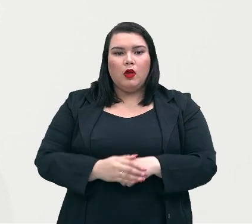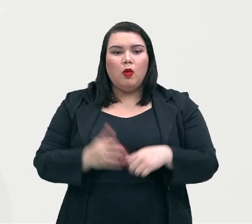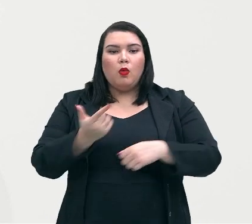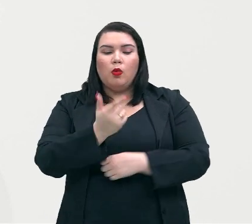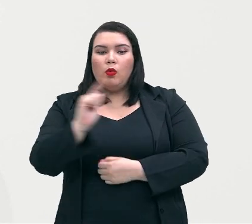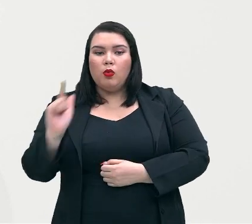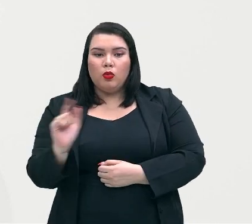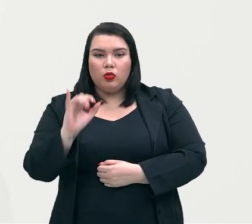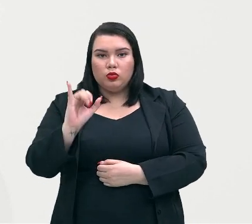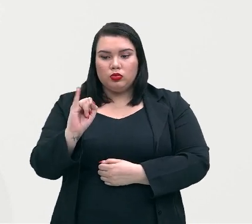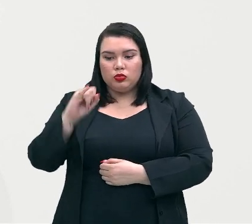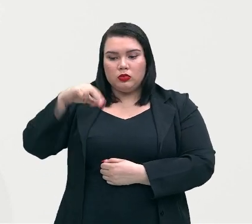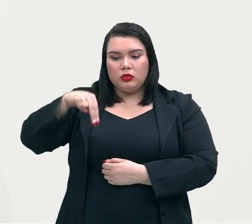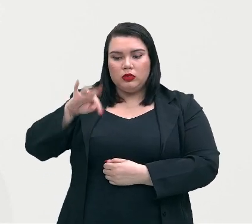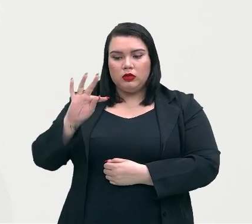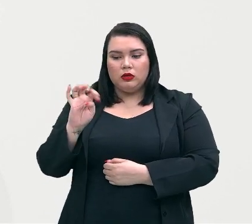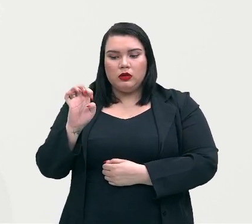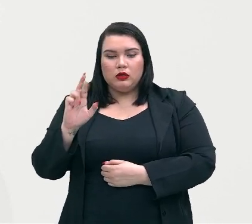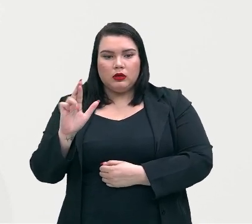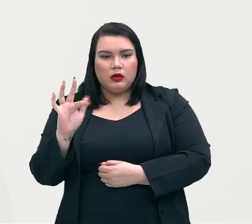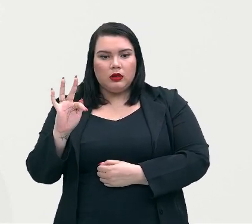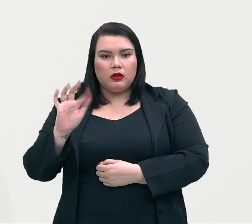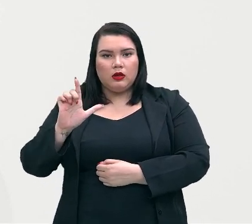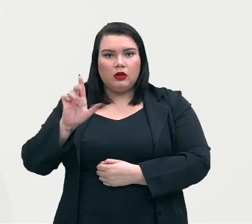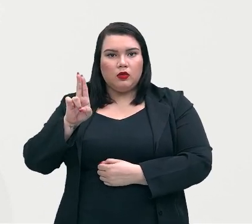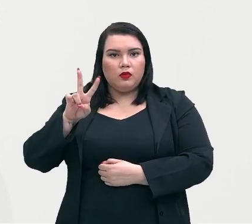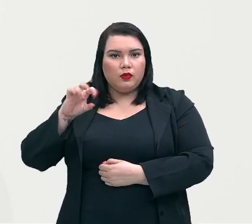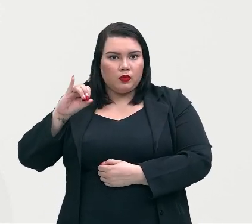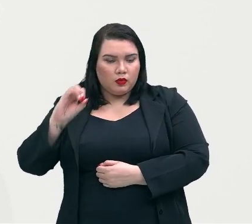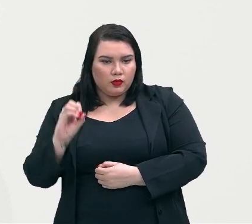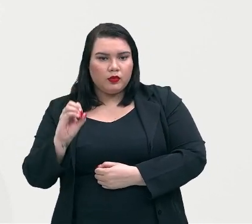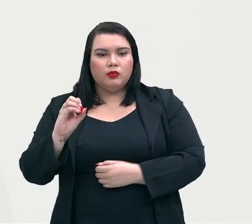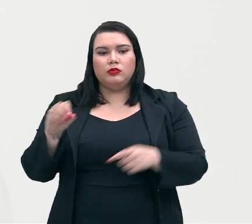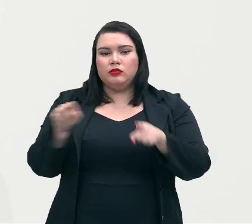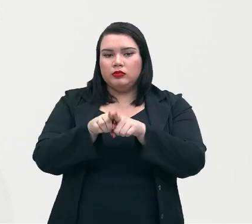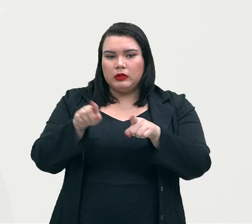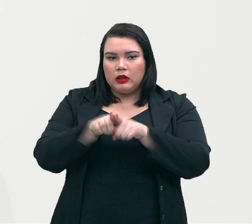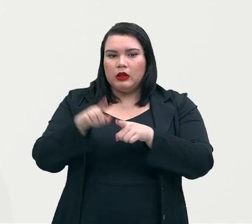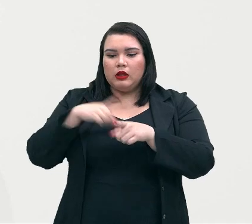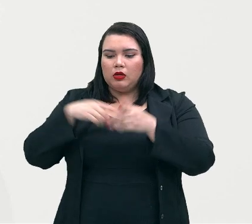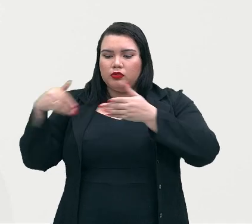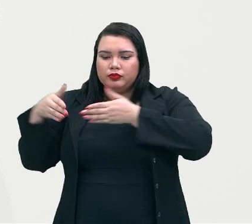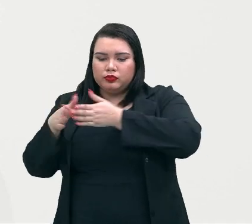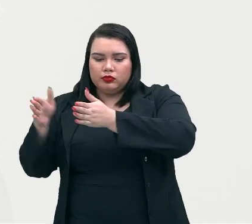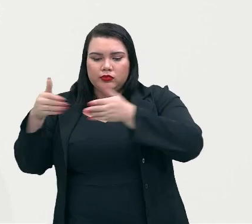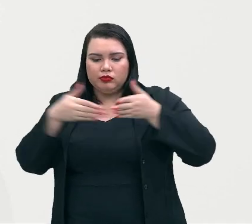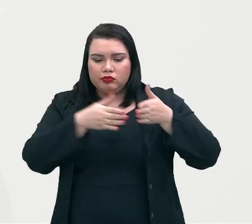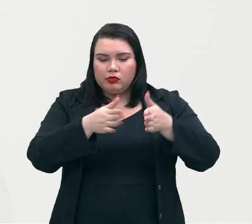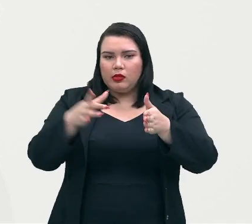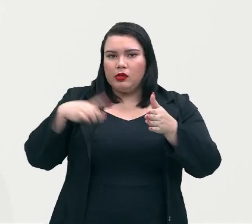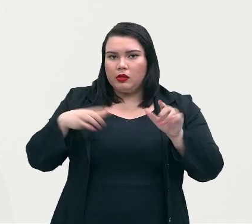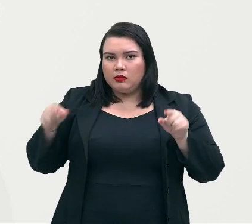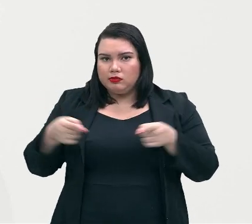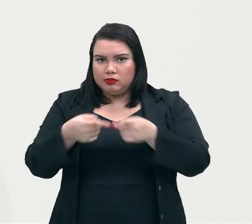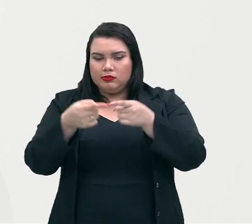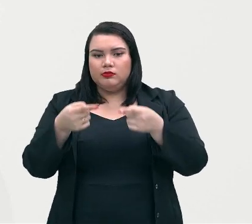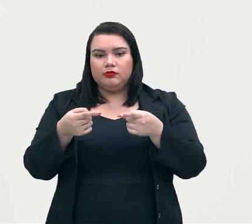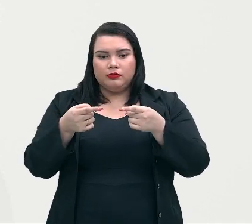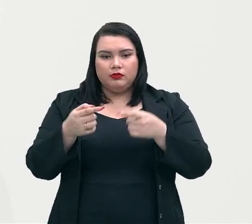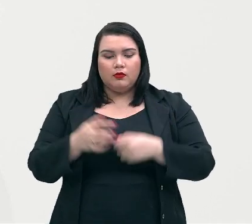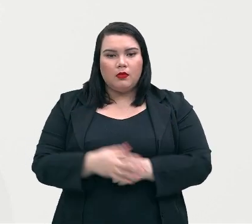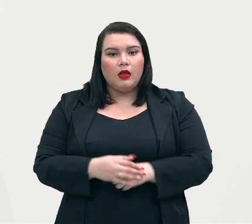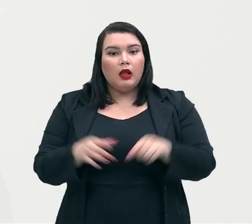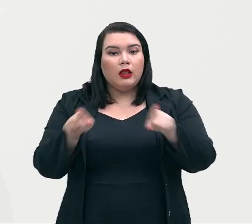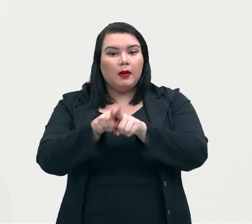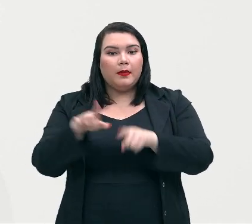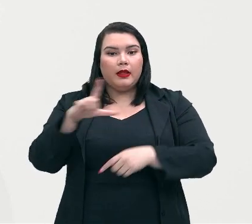de divisores entre uma bacia hidrográfica e entre outra bacia hidrográfica, tá? Agora, também teremos um leito do rio,